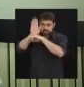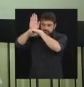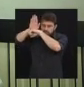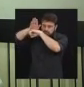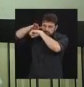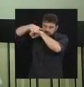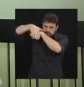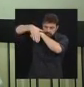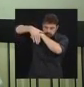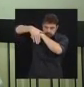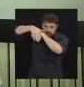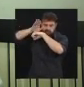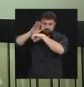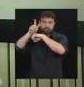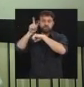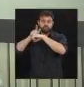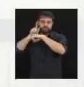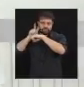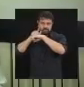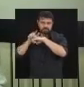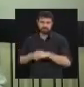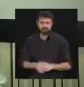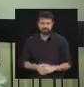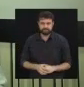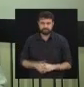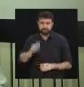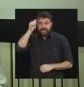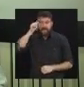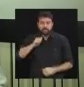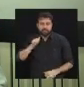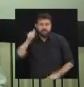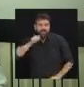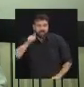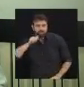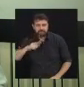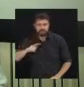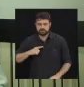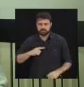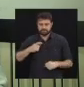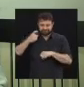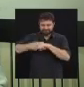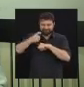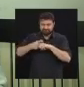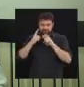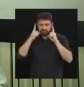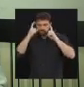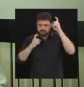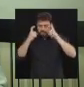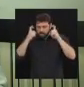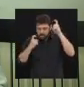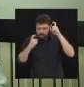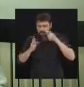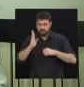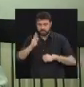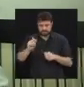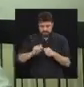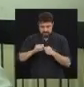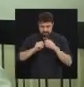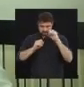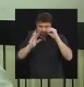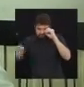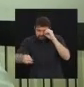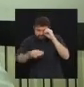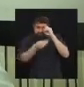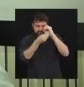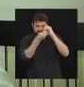fechamento das pálpebras. Na Amanda, ela tinha uma paralisia bilateral, ela já tinha feito até um procedimento nas córneas dos